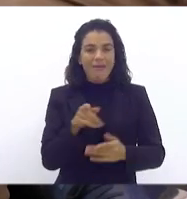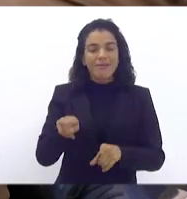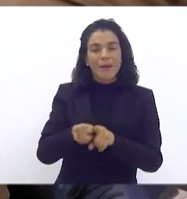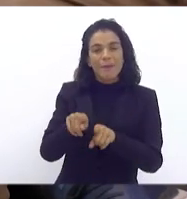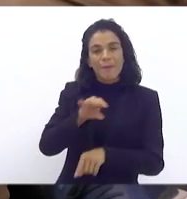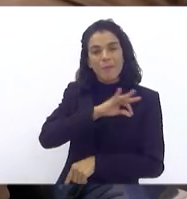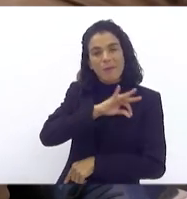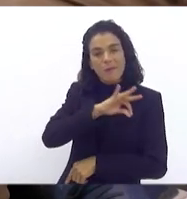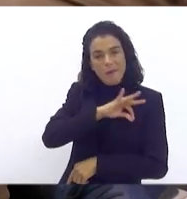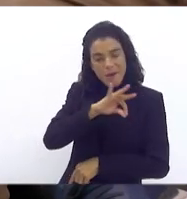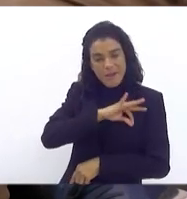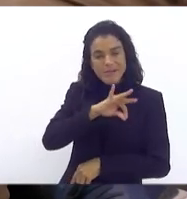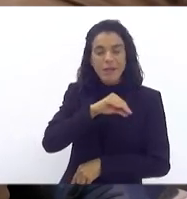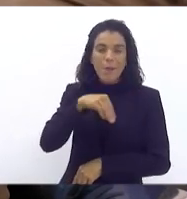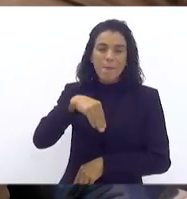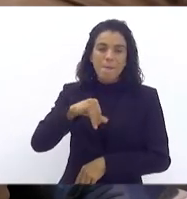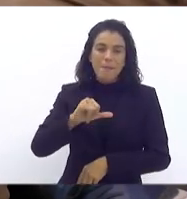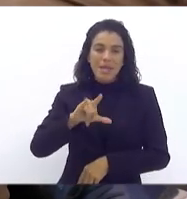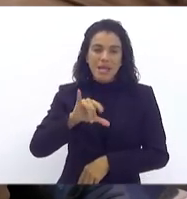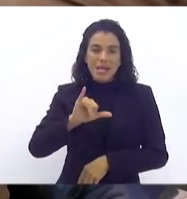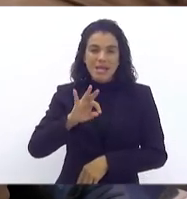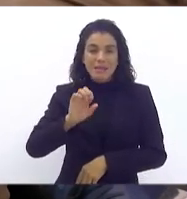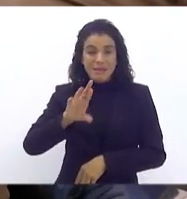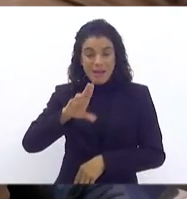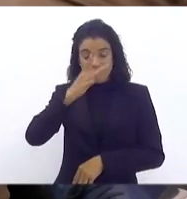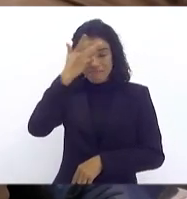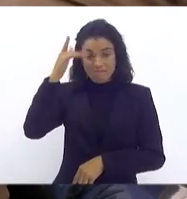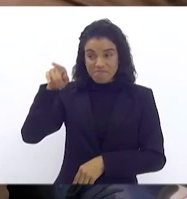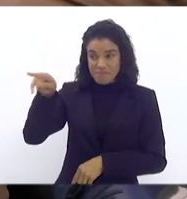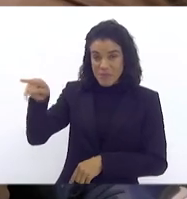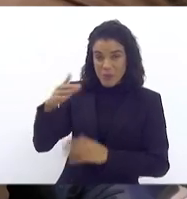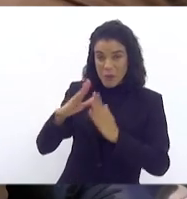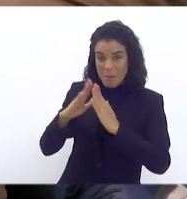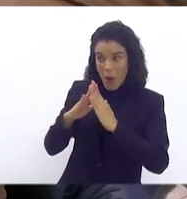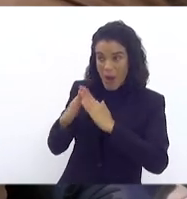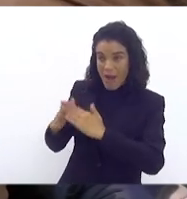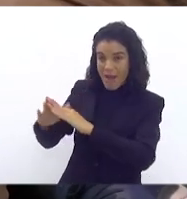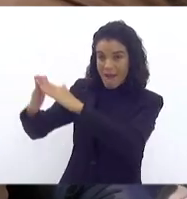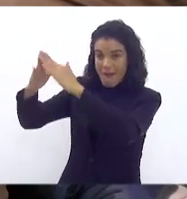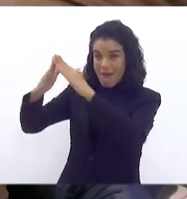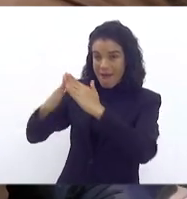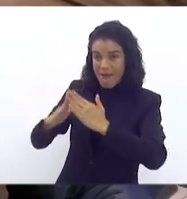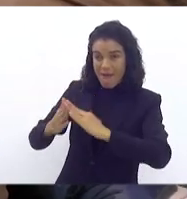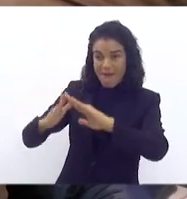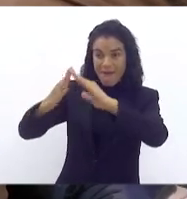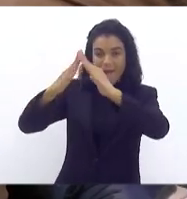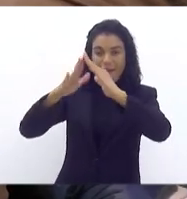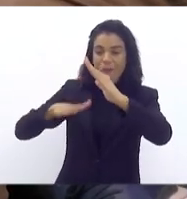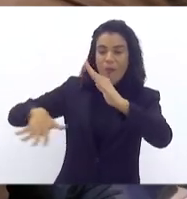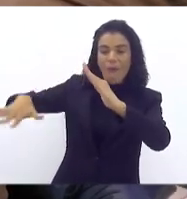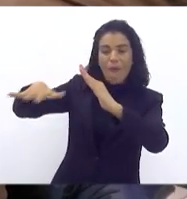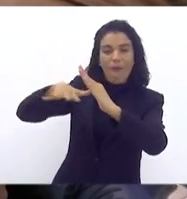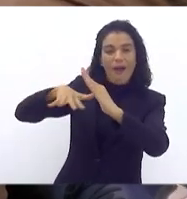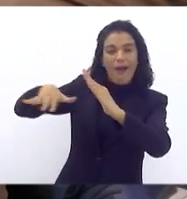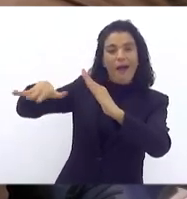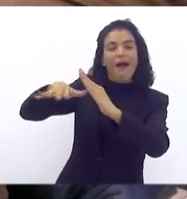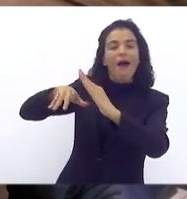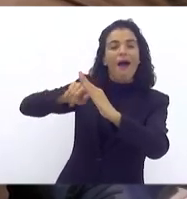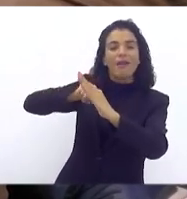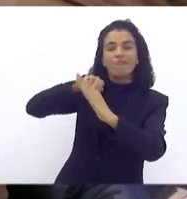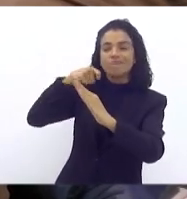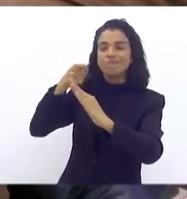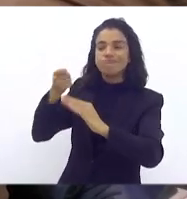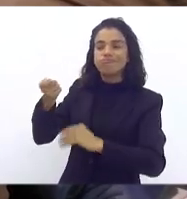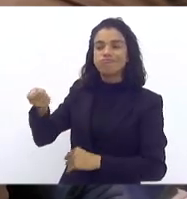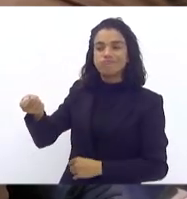policiais militares de que aquela pessoa que está naquela região por ser uma região conhecida pelo